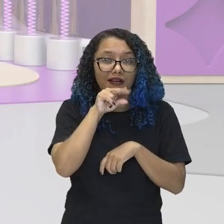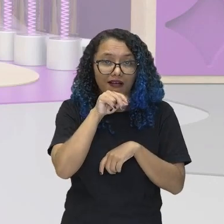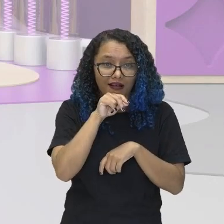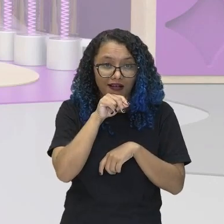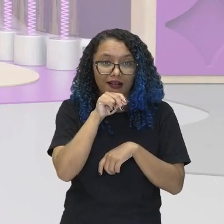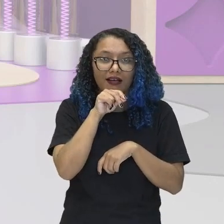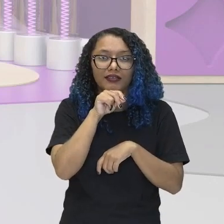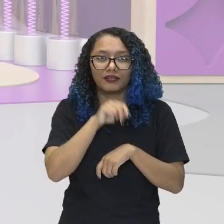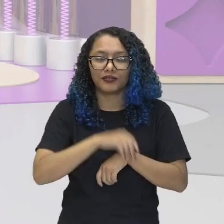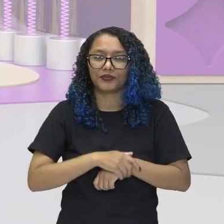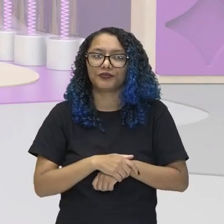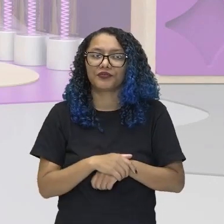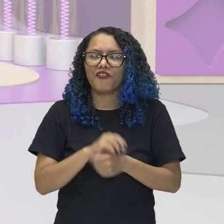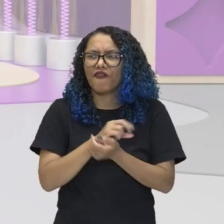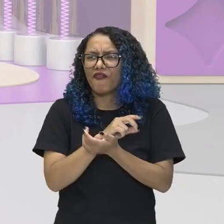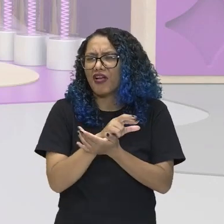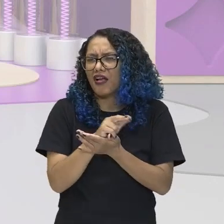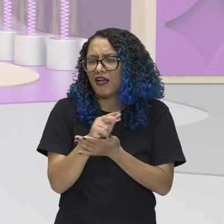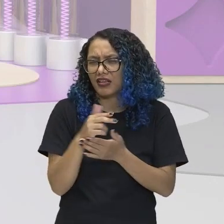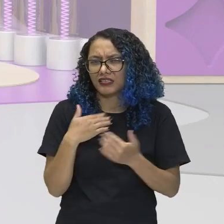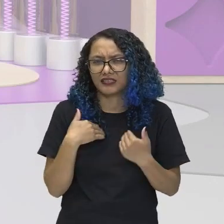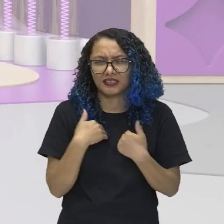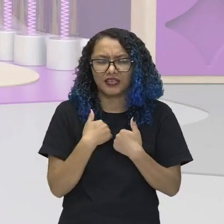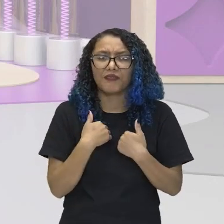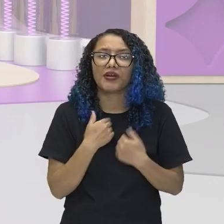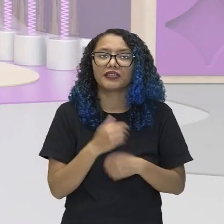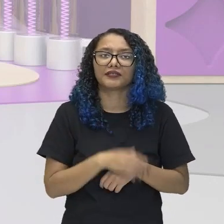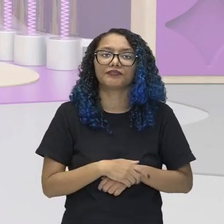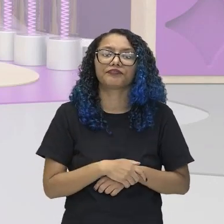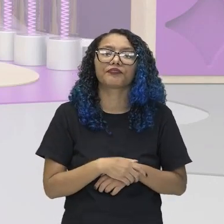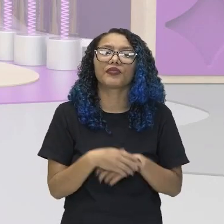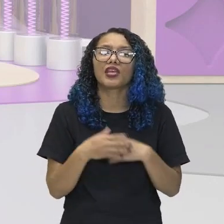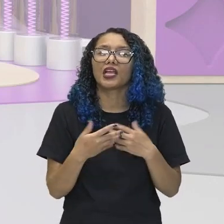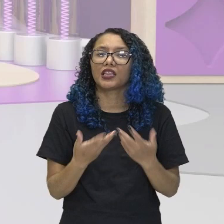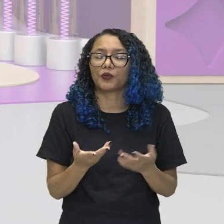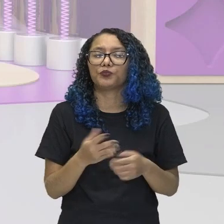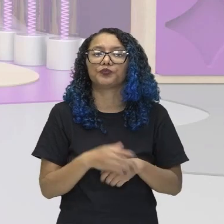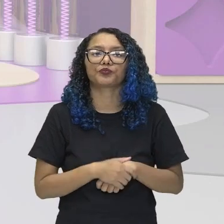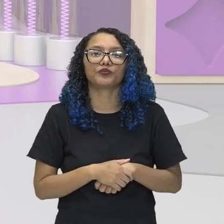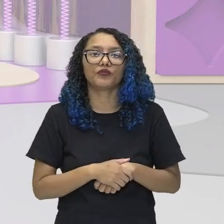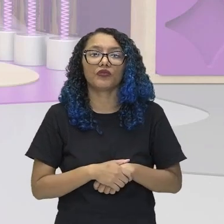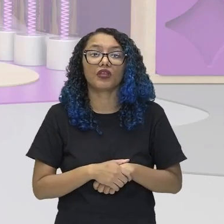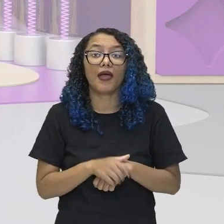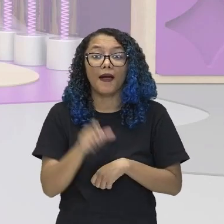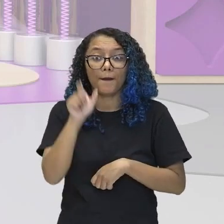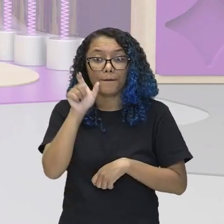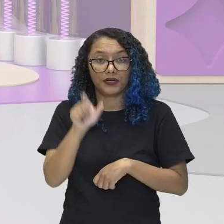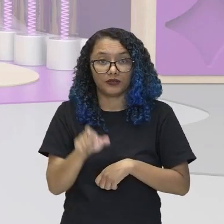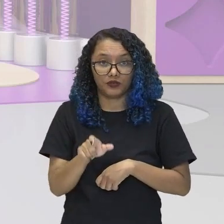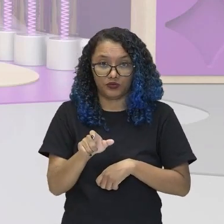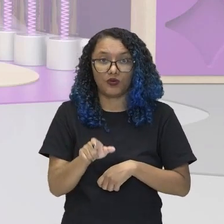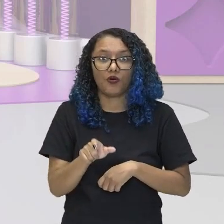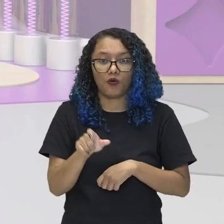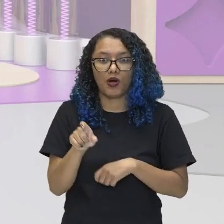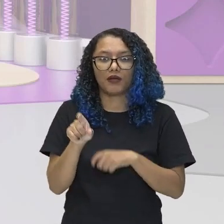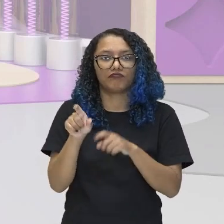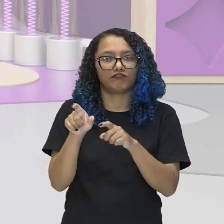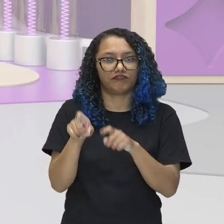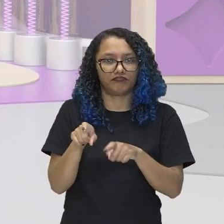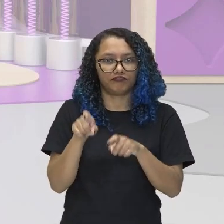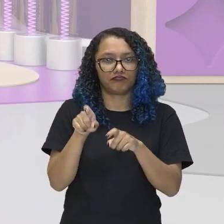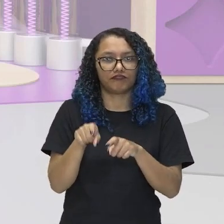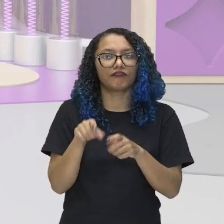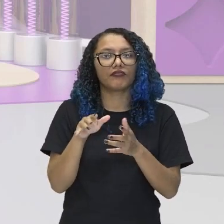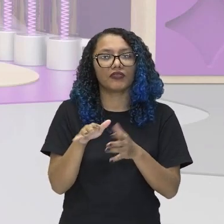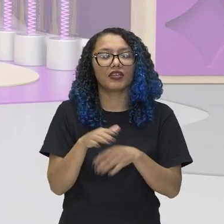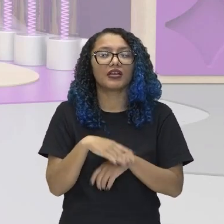seguinte, normalmente o fazendeiro, ele tem aquele domínio de quantos animais ele